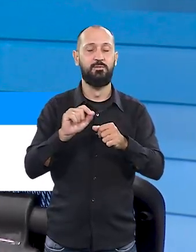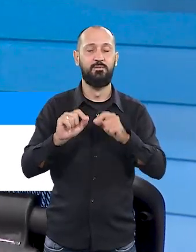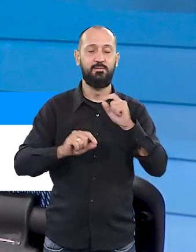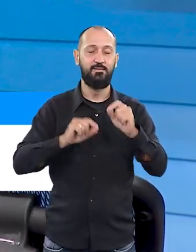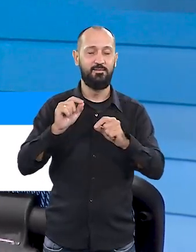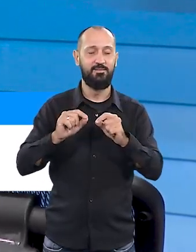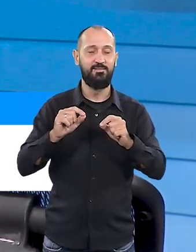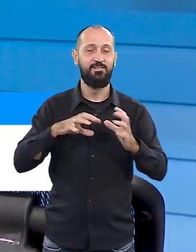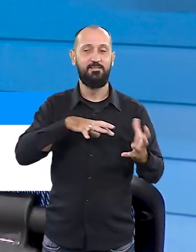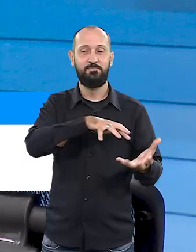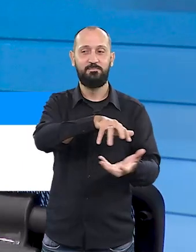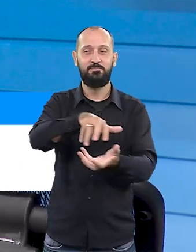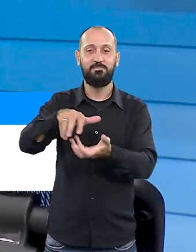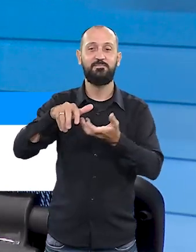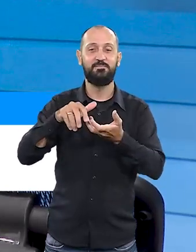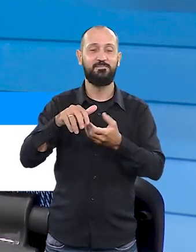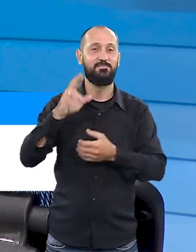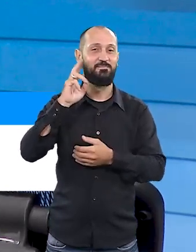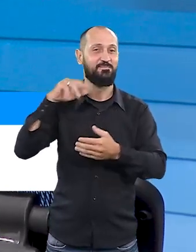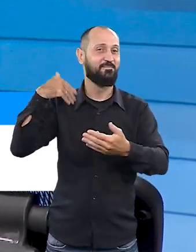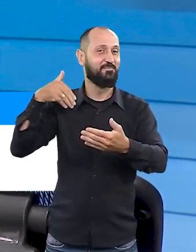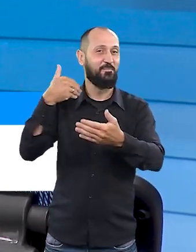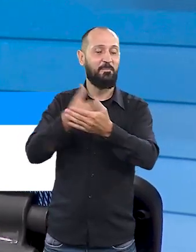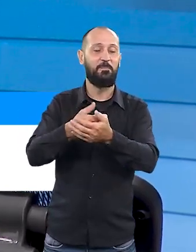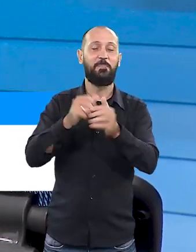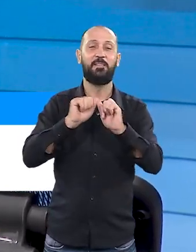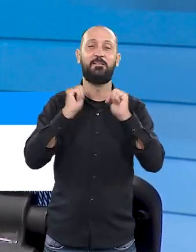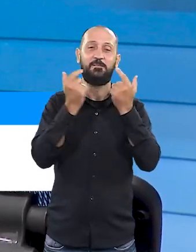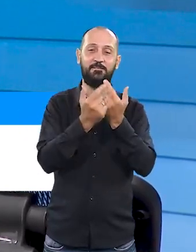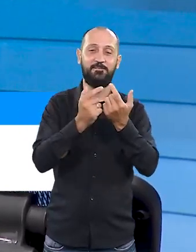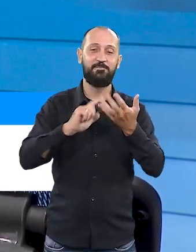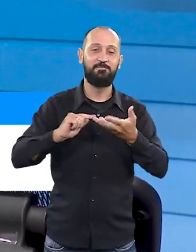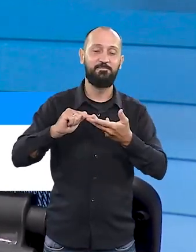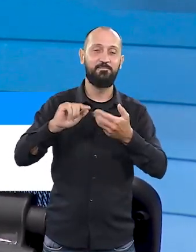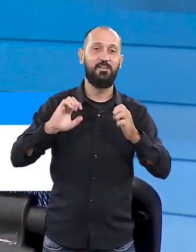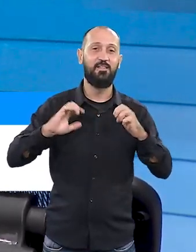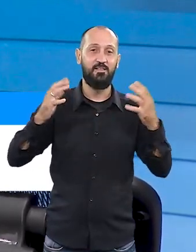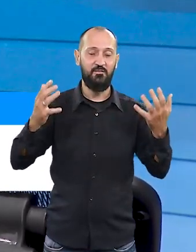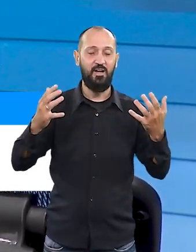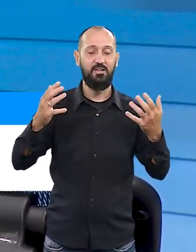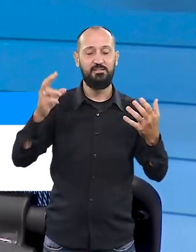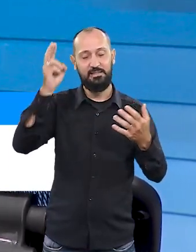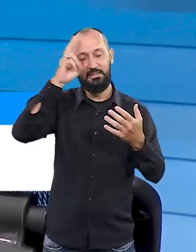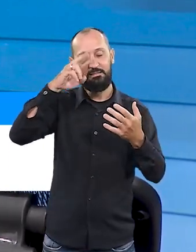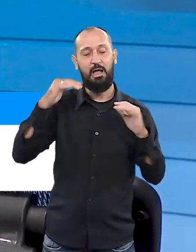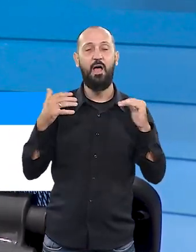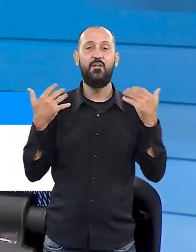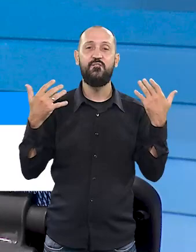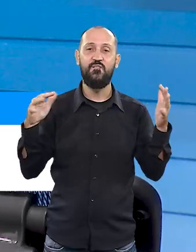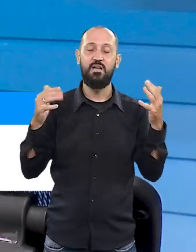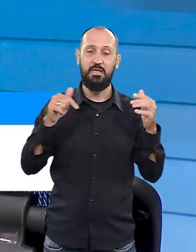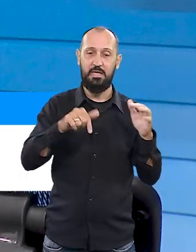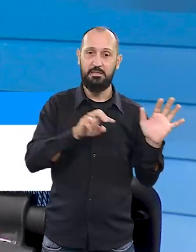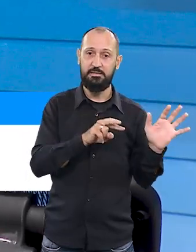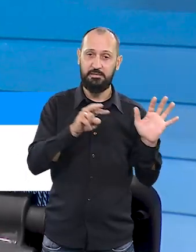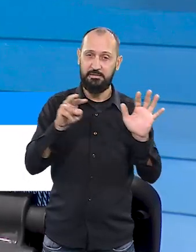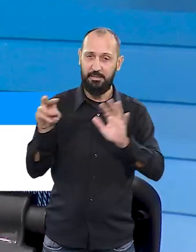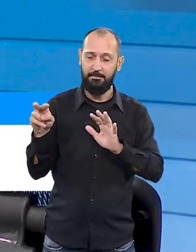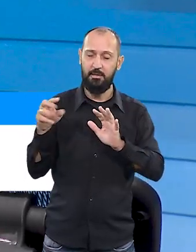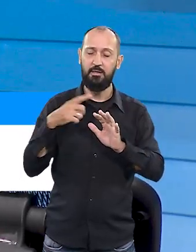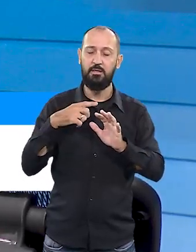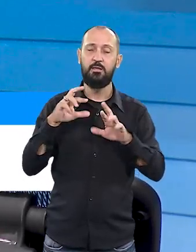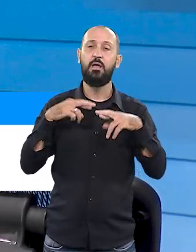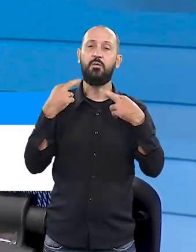tema em todo mundo tradicionalmente a Lemes realiza uma série de eventos alusivos à água e essa semana